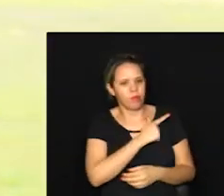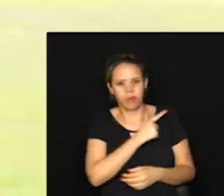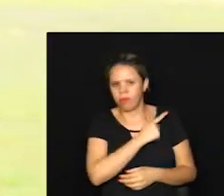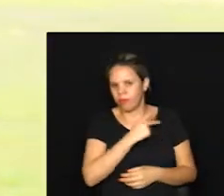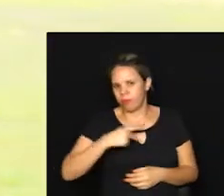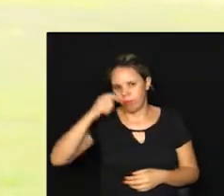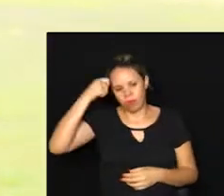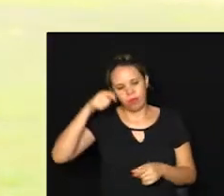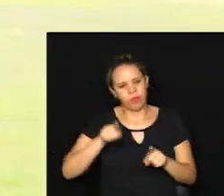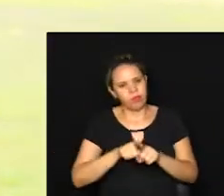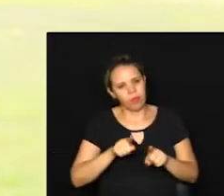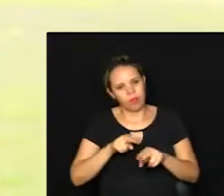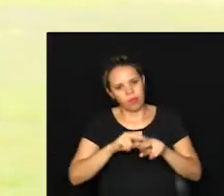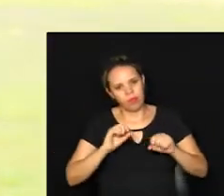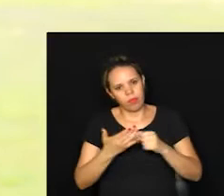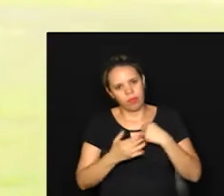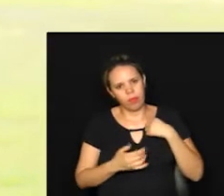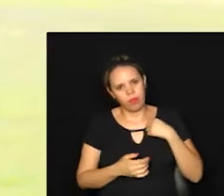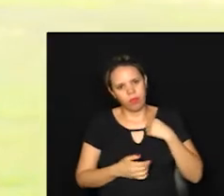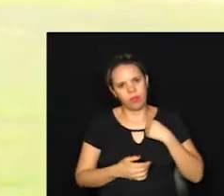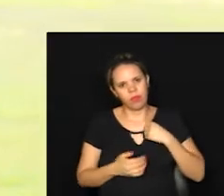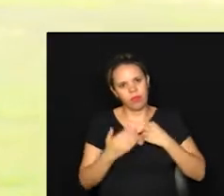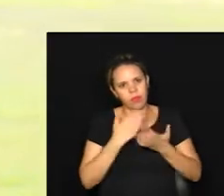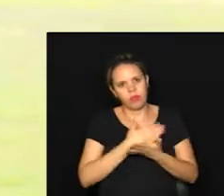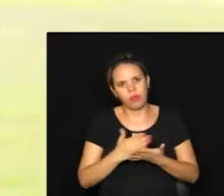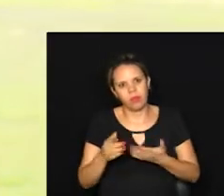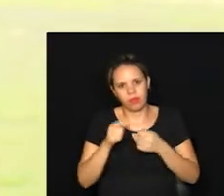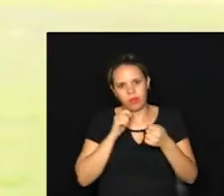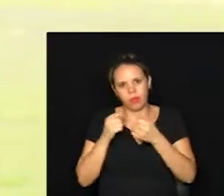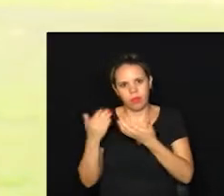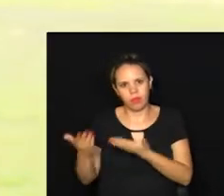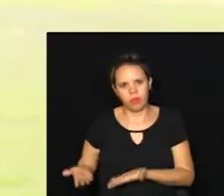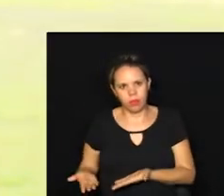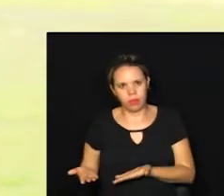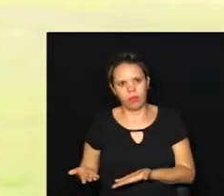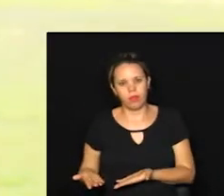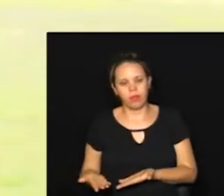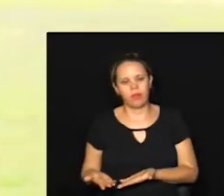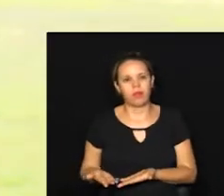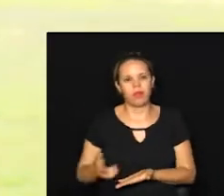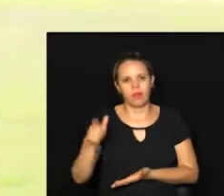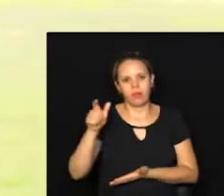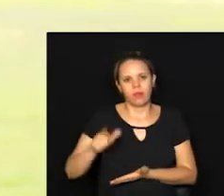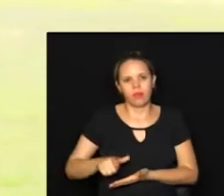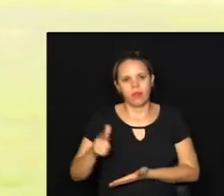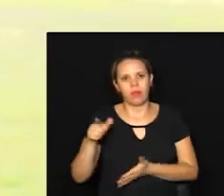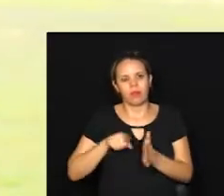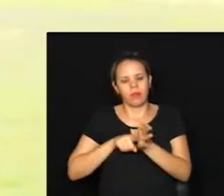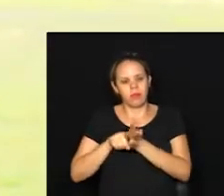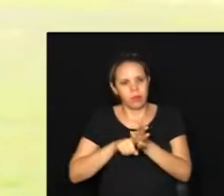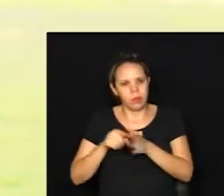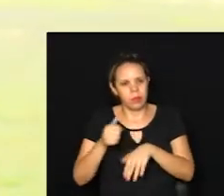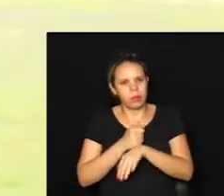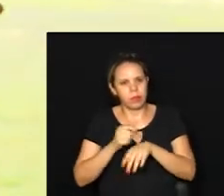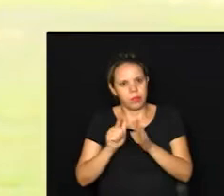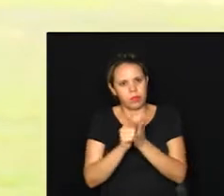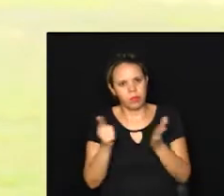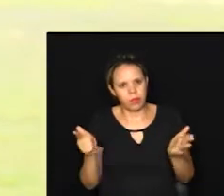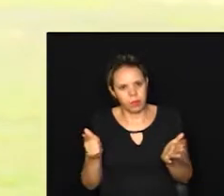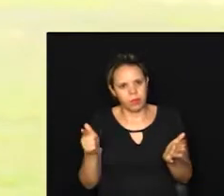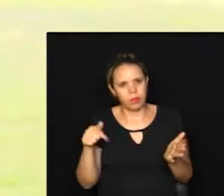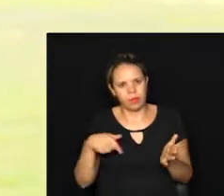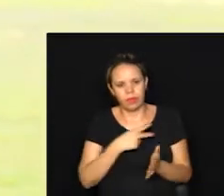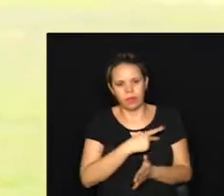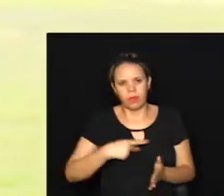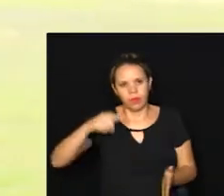conta justamente da pandemia. Bom, a gente vai começar entrevistando o Stefan Campineiro, que é pesquisador, jornalista, pesquisador da